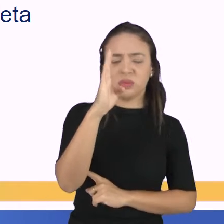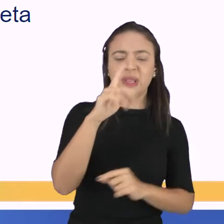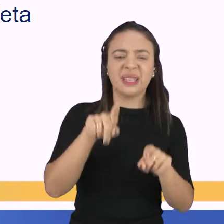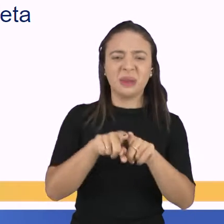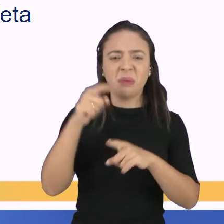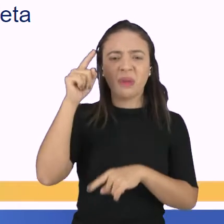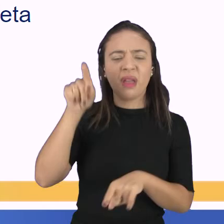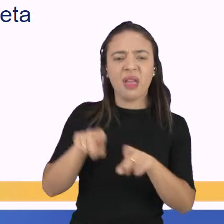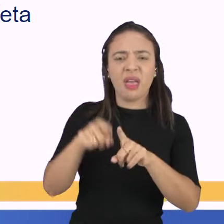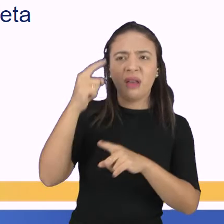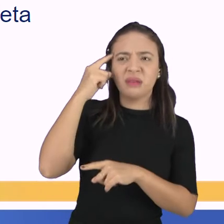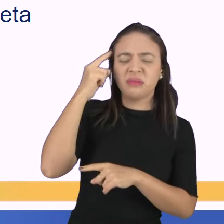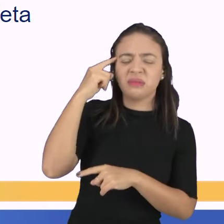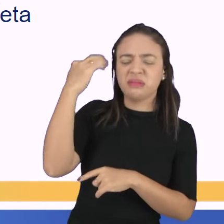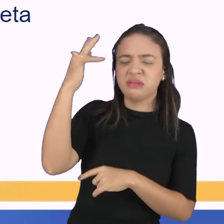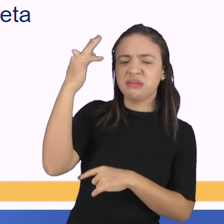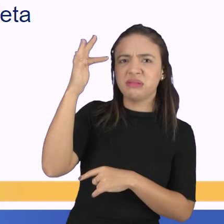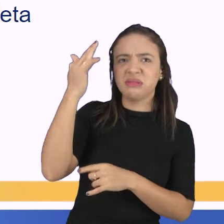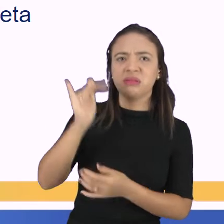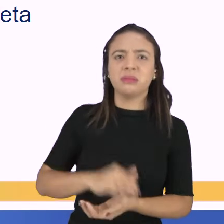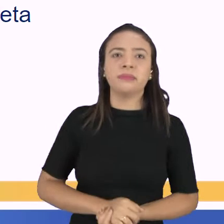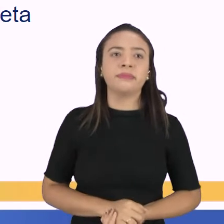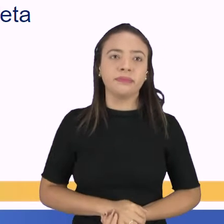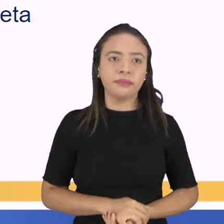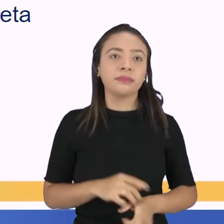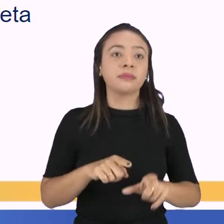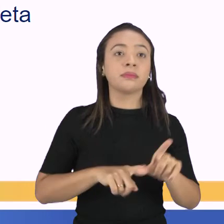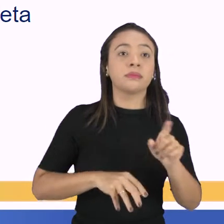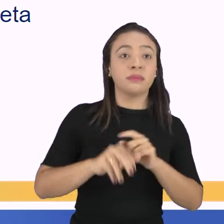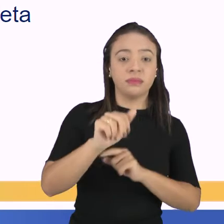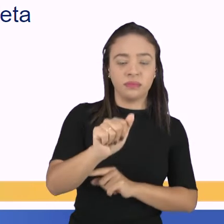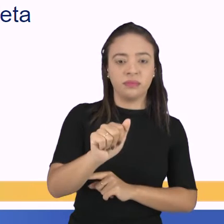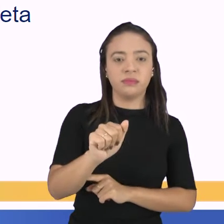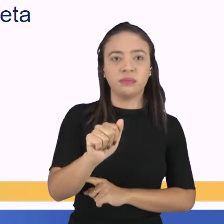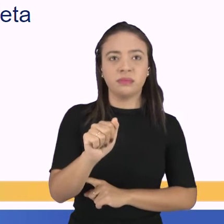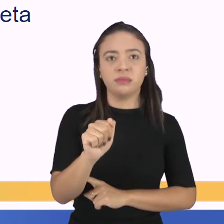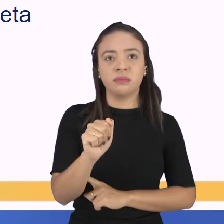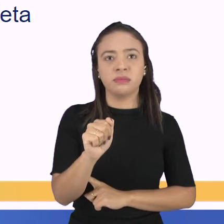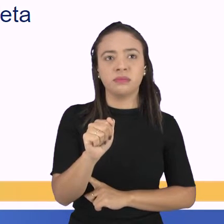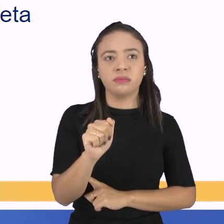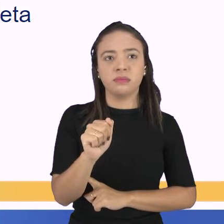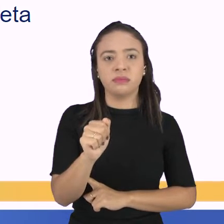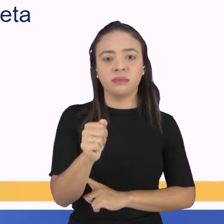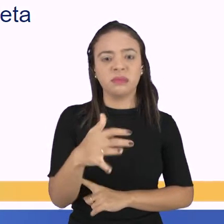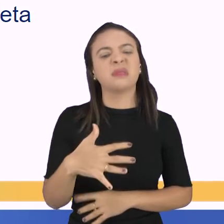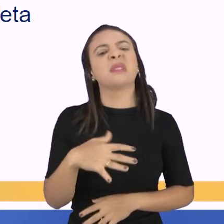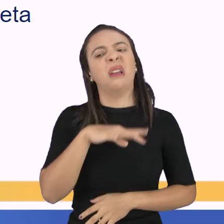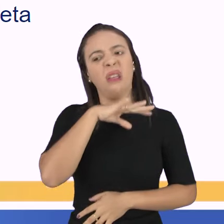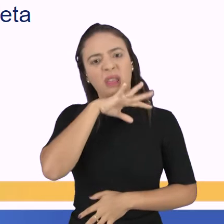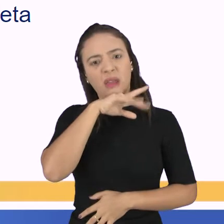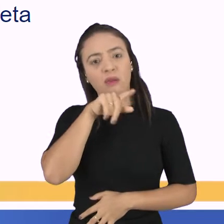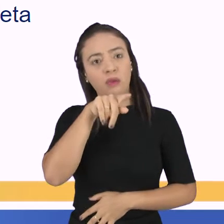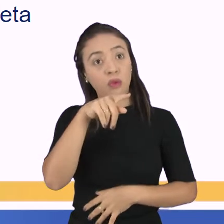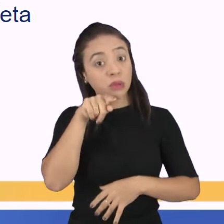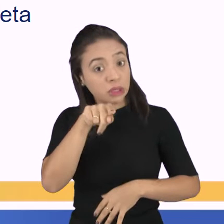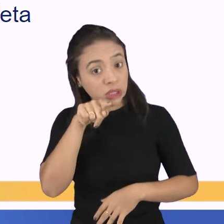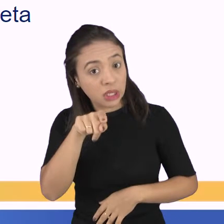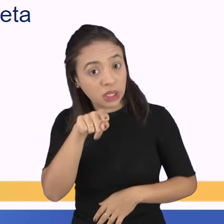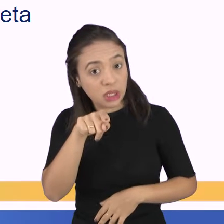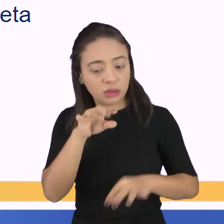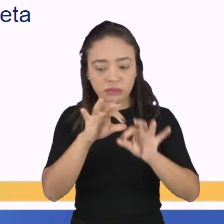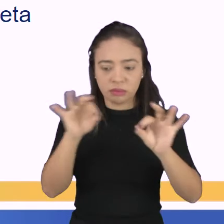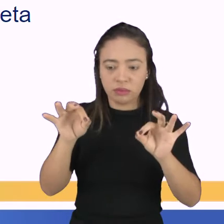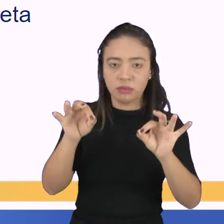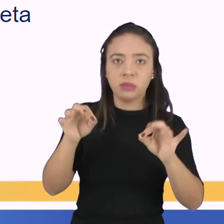cabeça terrível. That's bad. You see a doctor. Isso é ruim. Você ver um